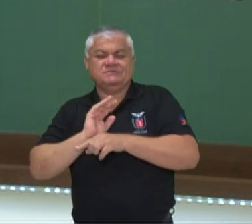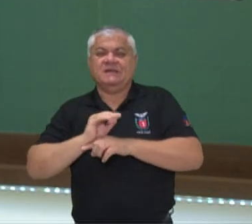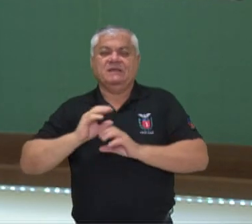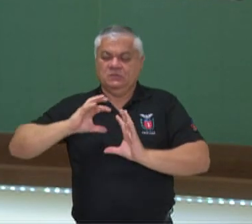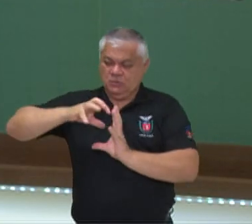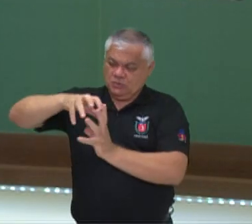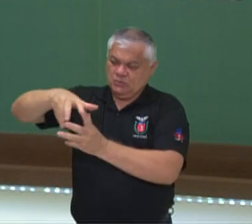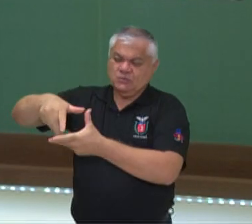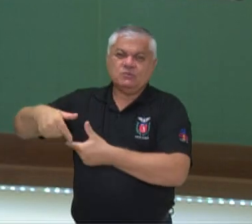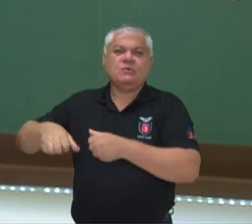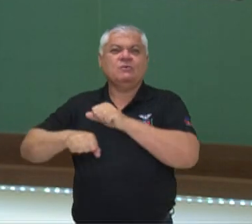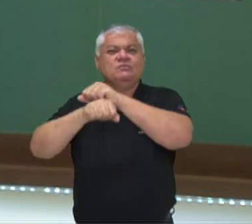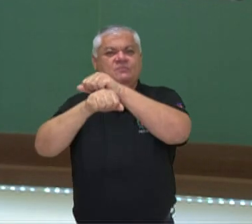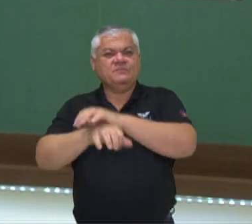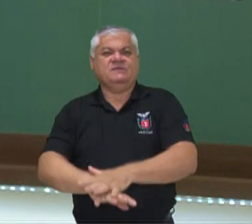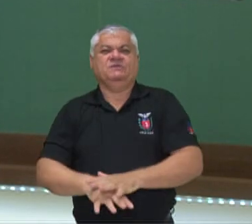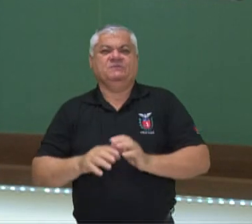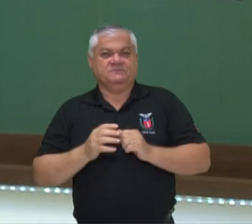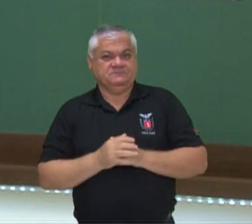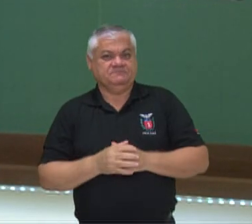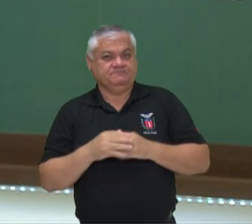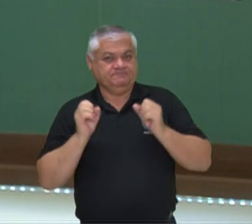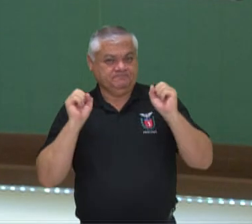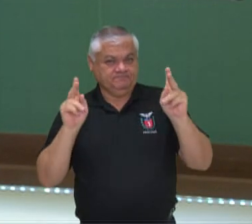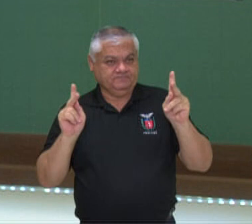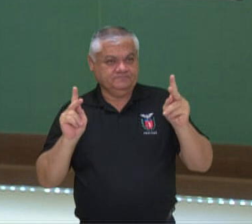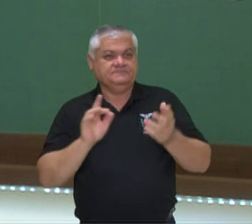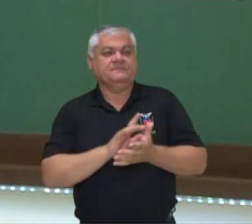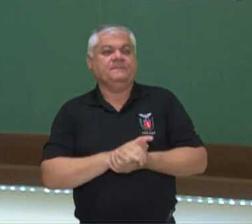nas mídias de um modo geral, ok?